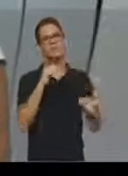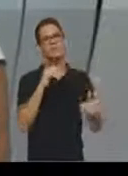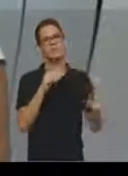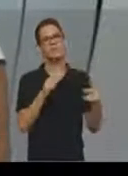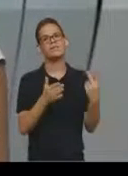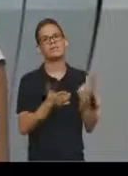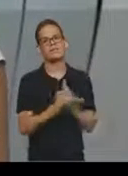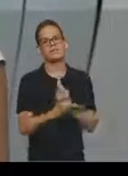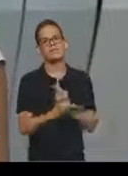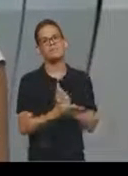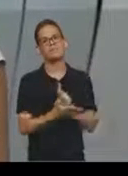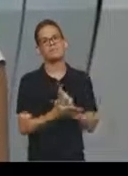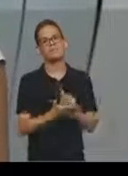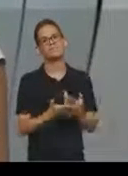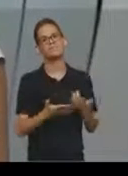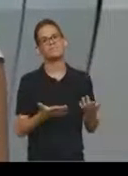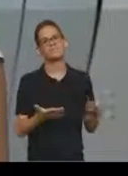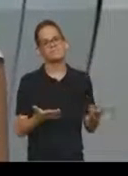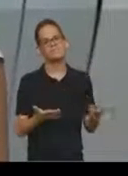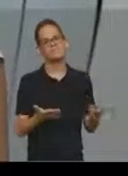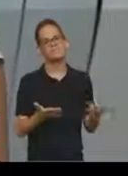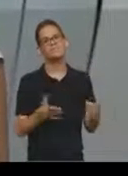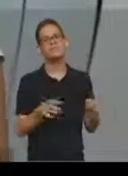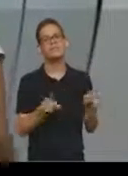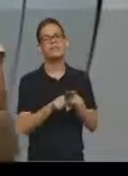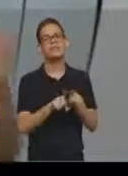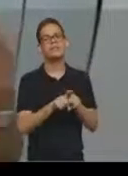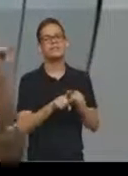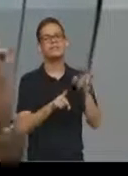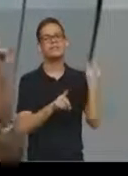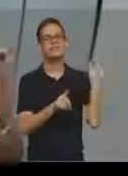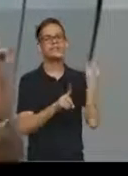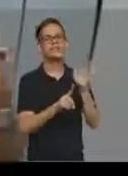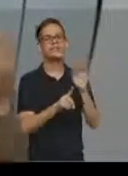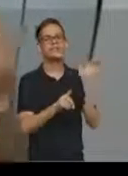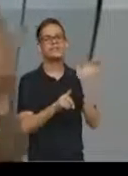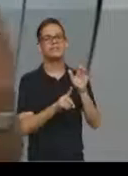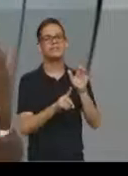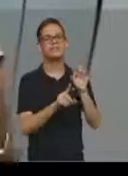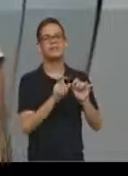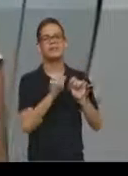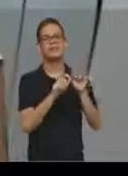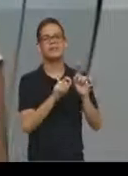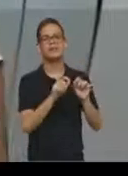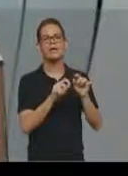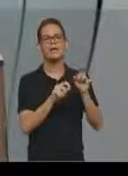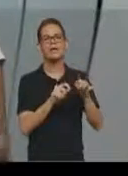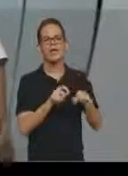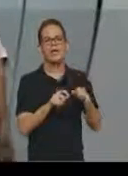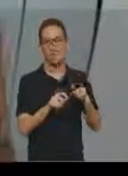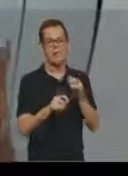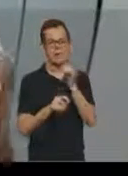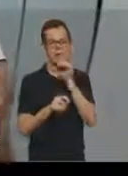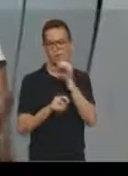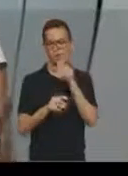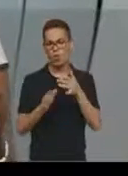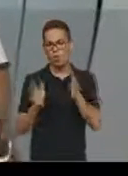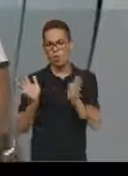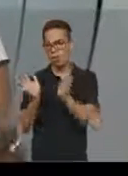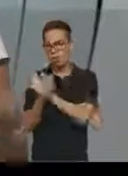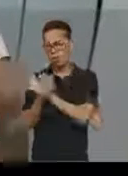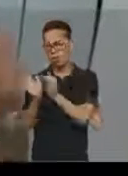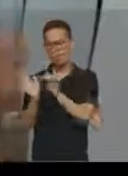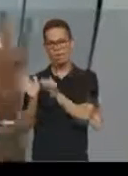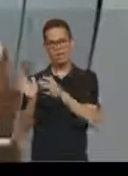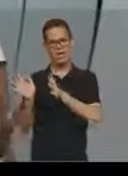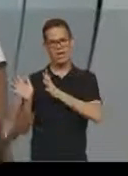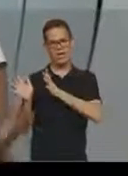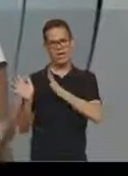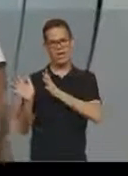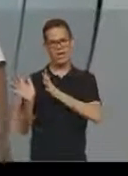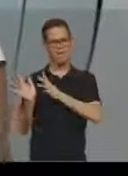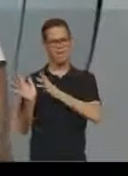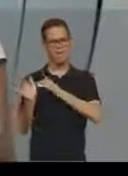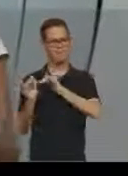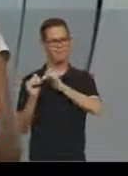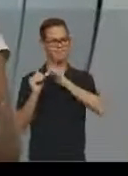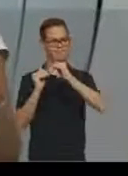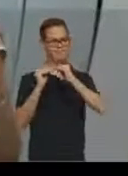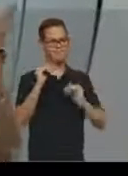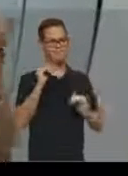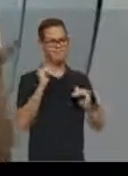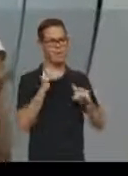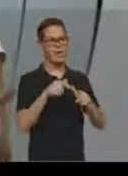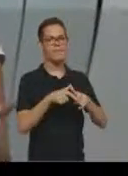elas cresçam ainda mais, né? O que nós temos cada vez mais é uma concentração de renda nas mãos de poucos e grande parcela da